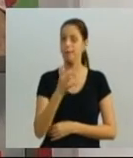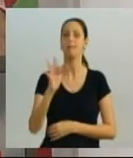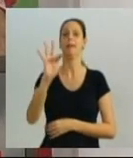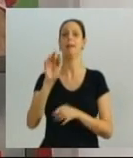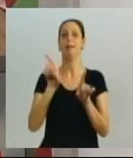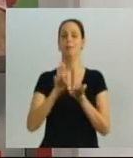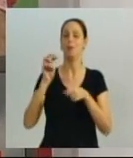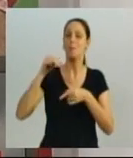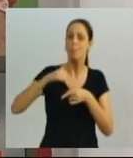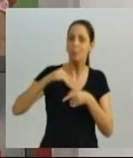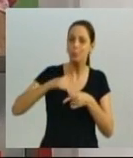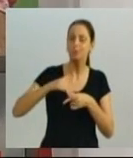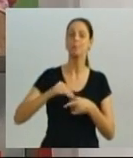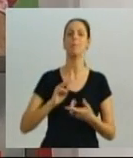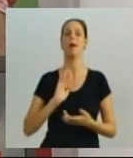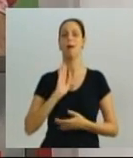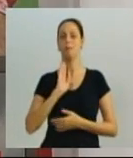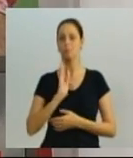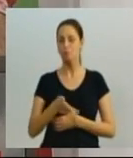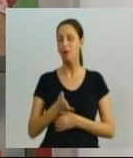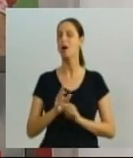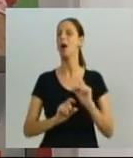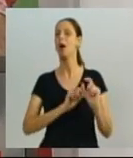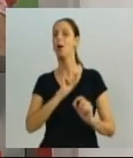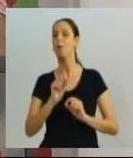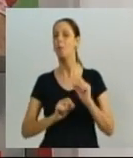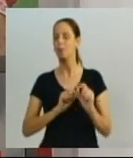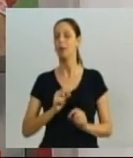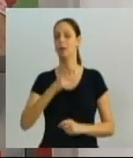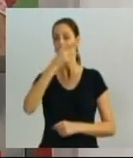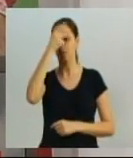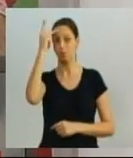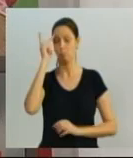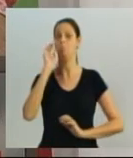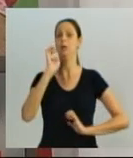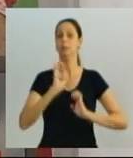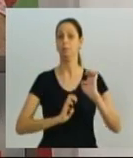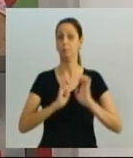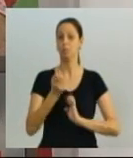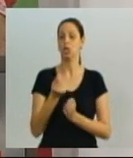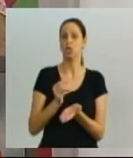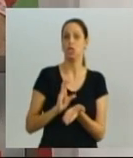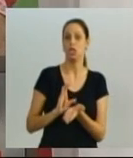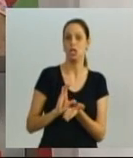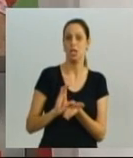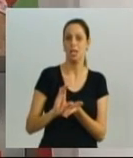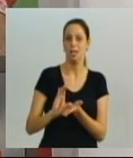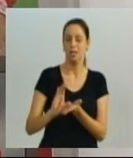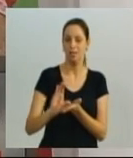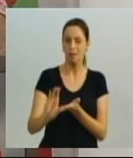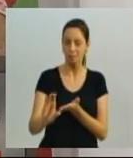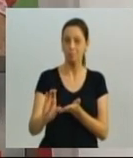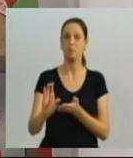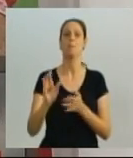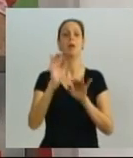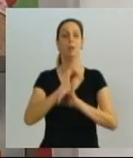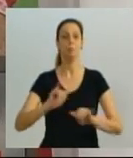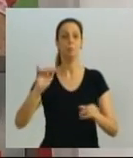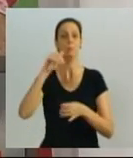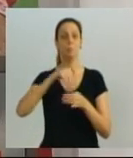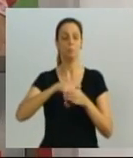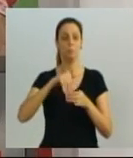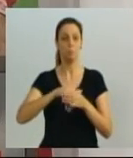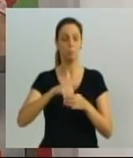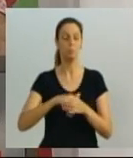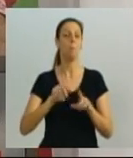municipal, que o grande empresário, ele financia campanhas e ele não dá nada, isso aí não